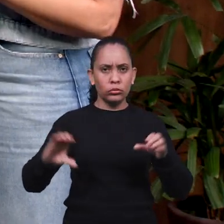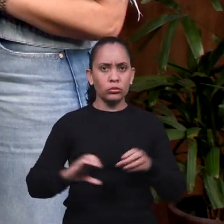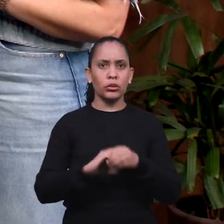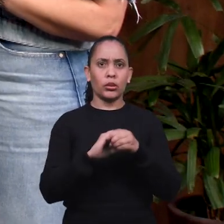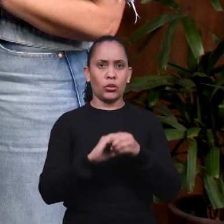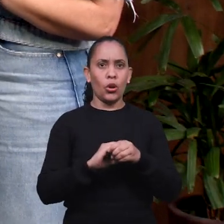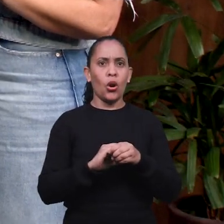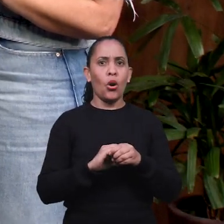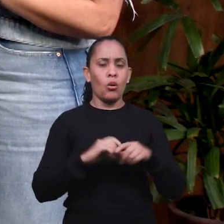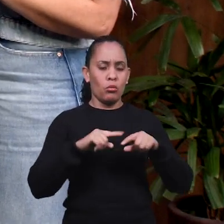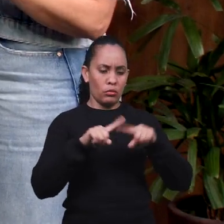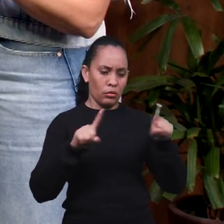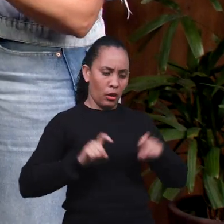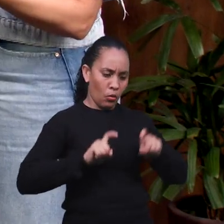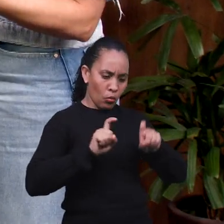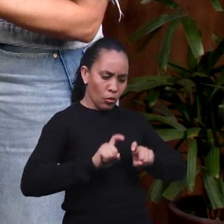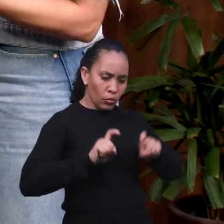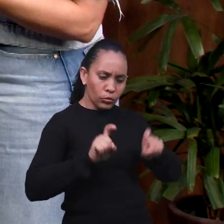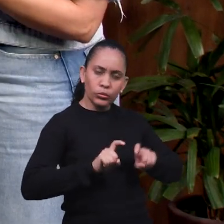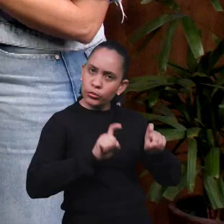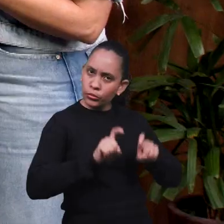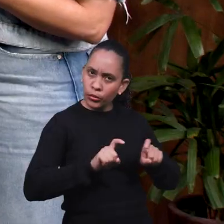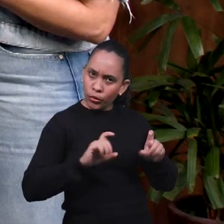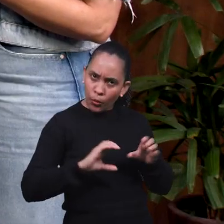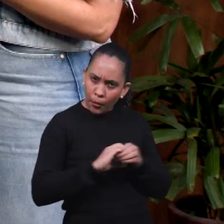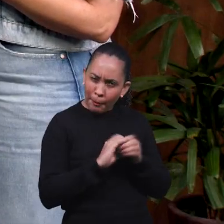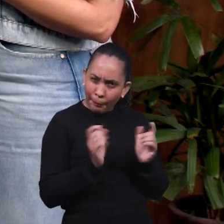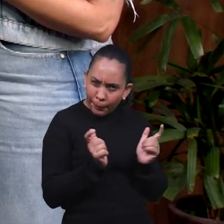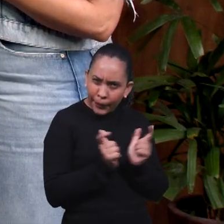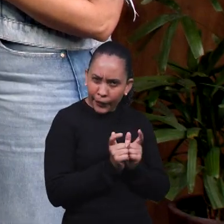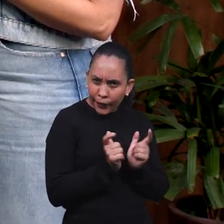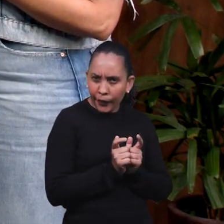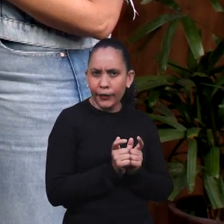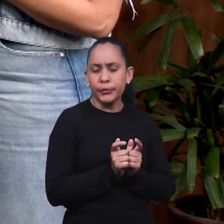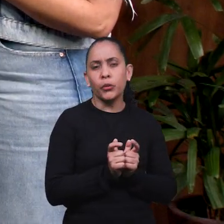são os pequenos produtores ou médios produtores também?